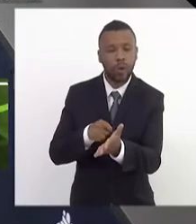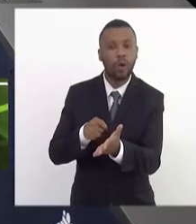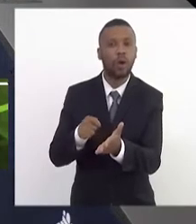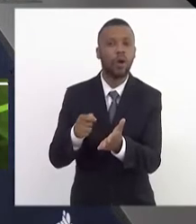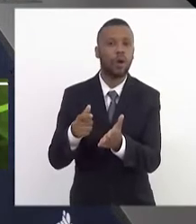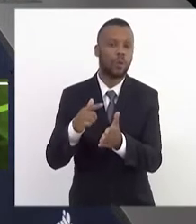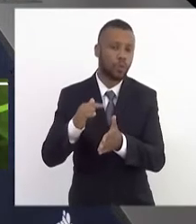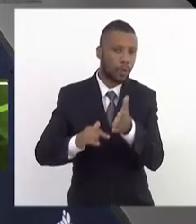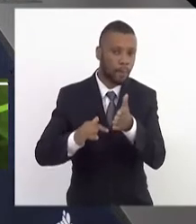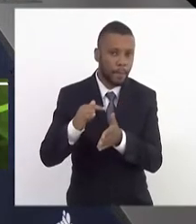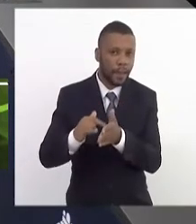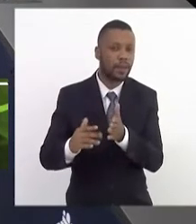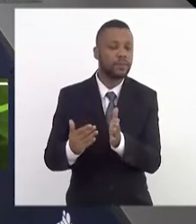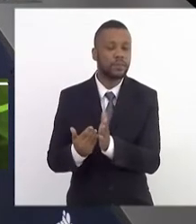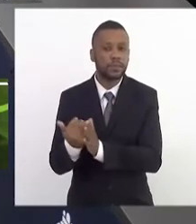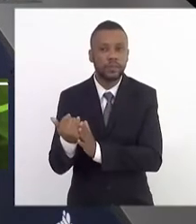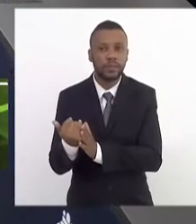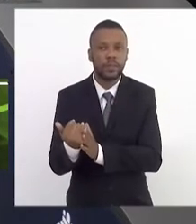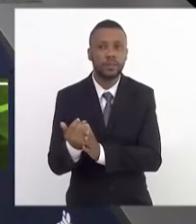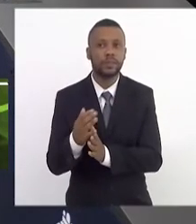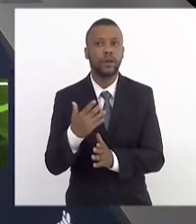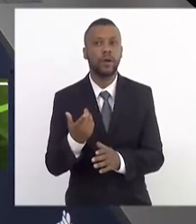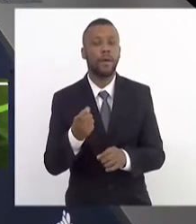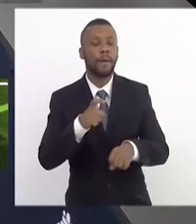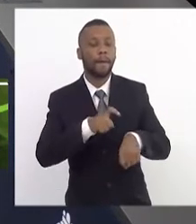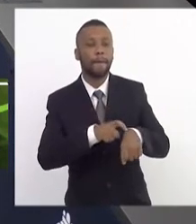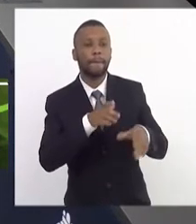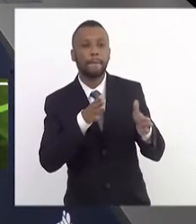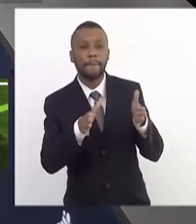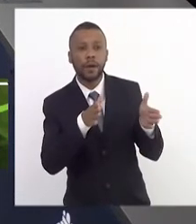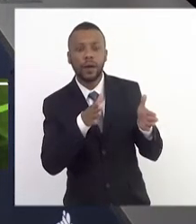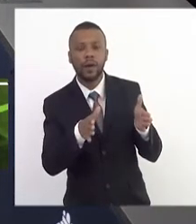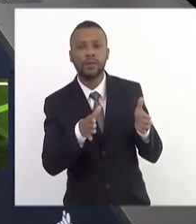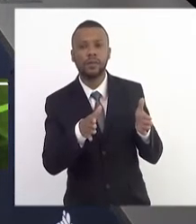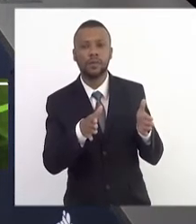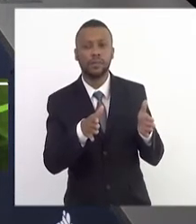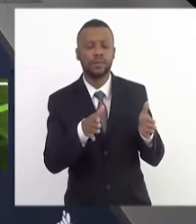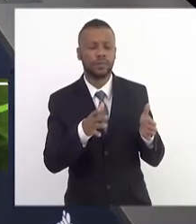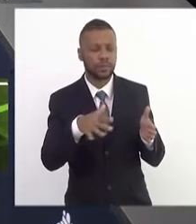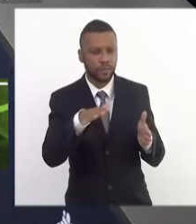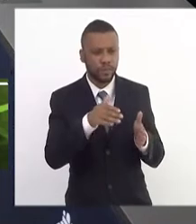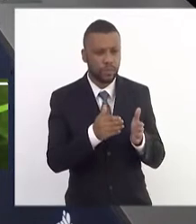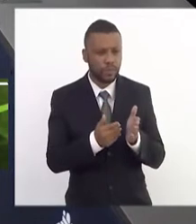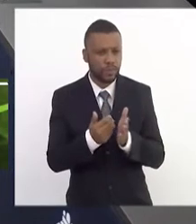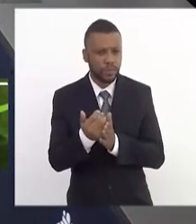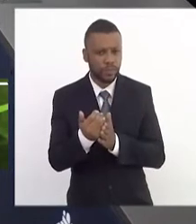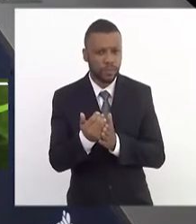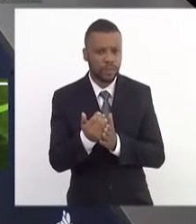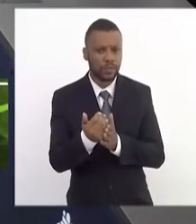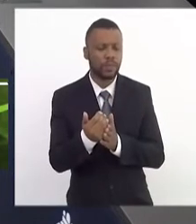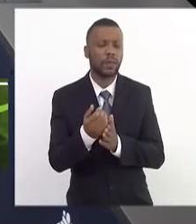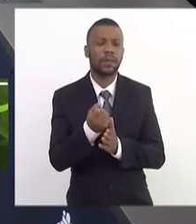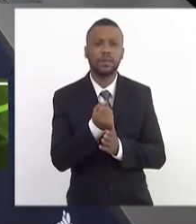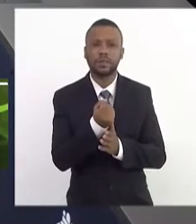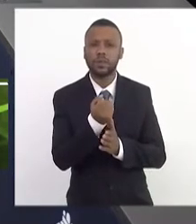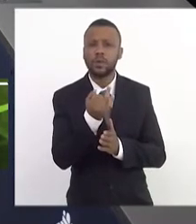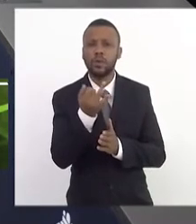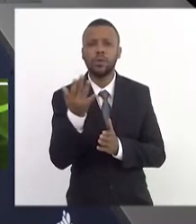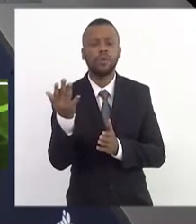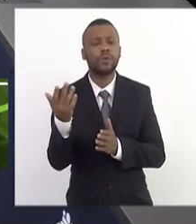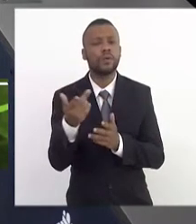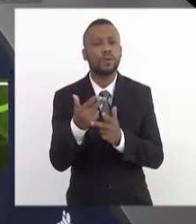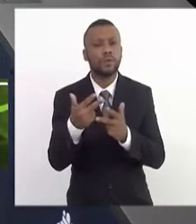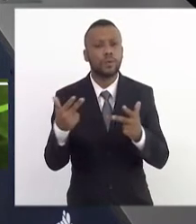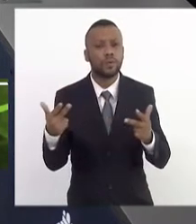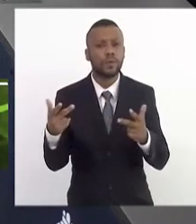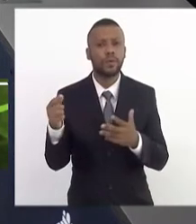Deputado, pois não. O prazo de execução desse contrato está previsto para 12 meses, o valor total está na casa de